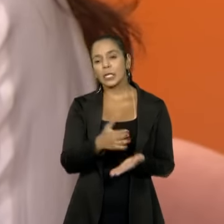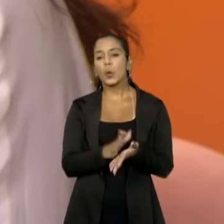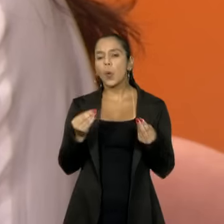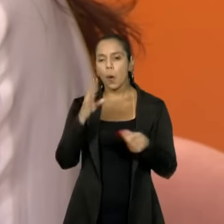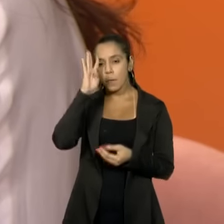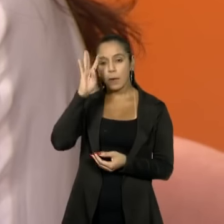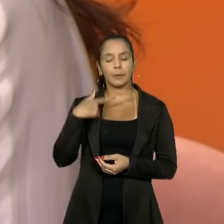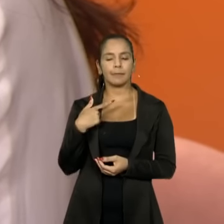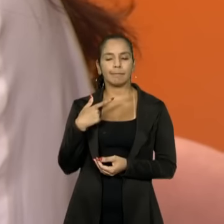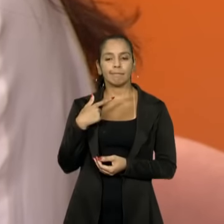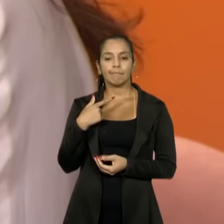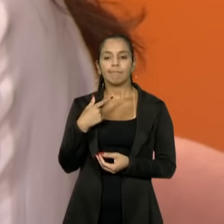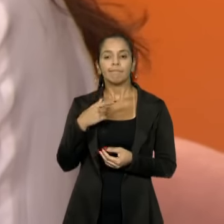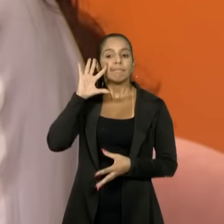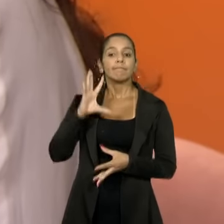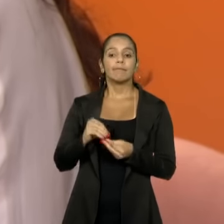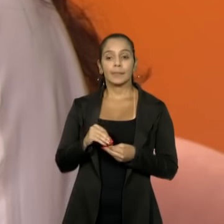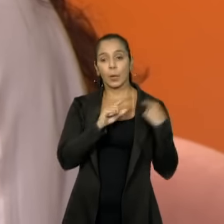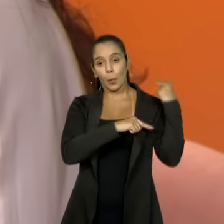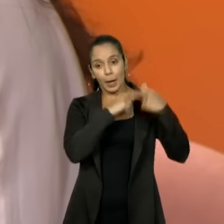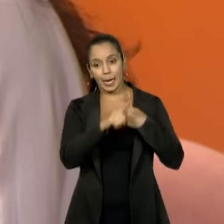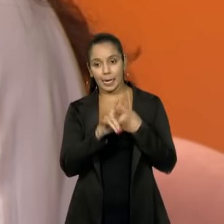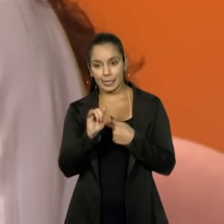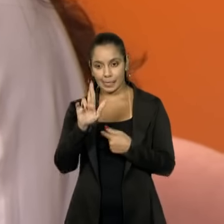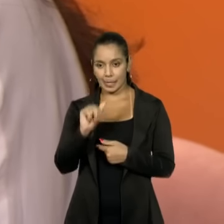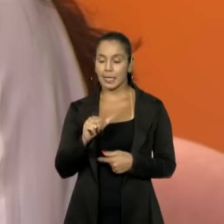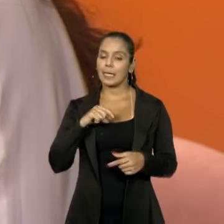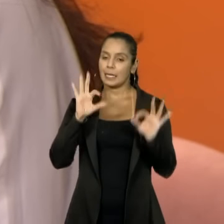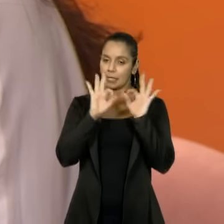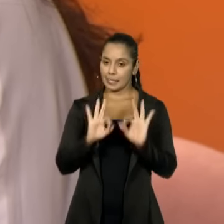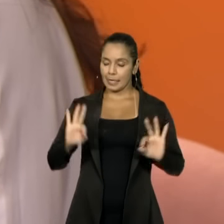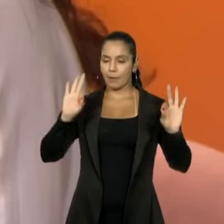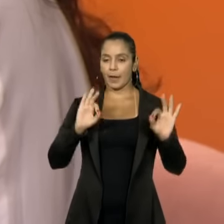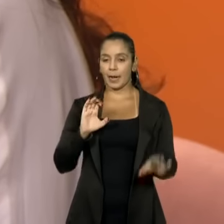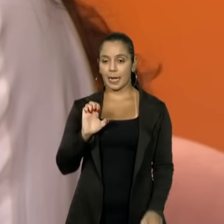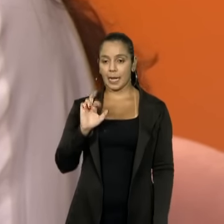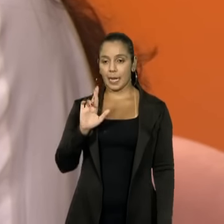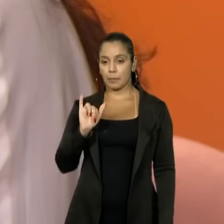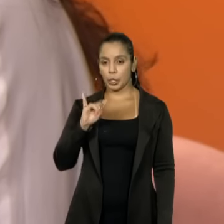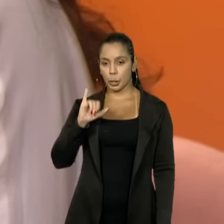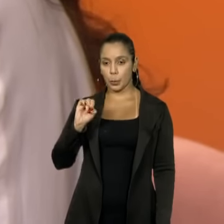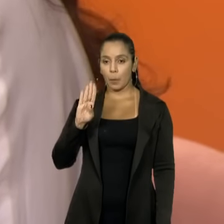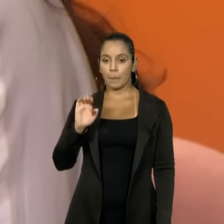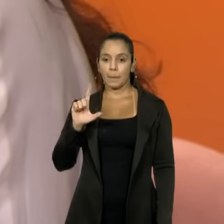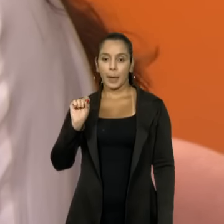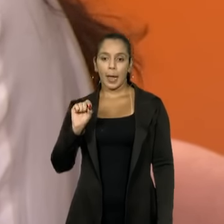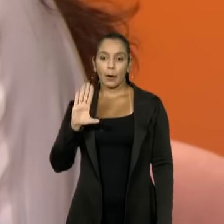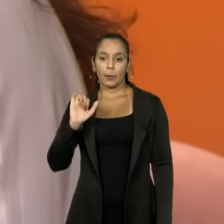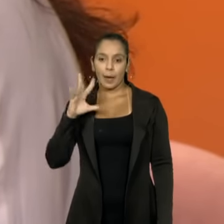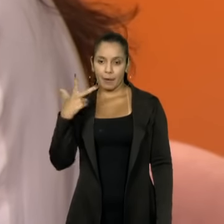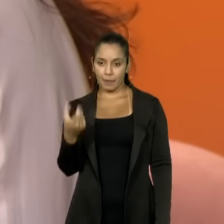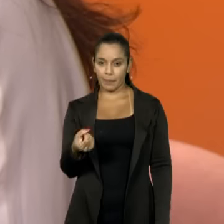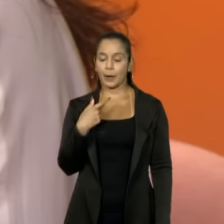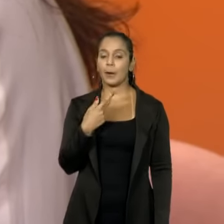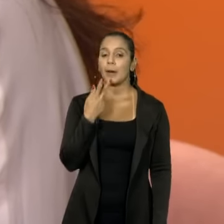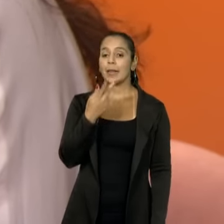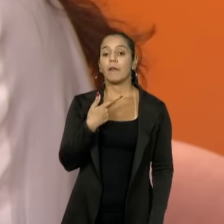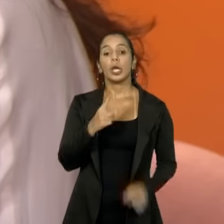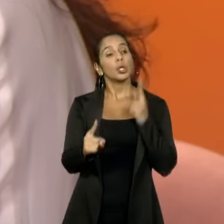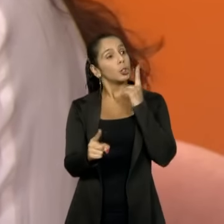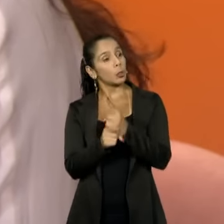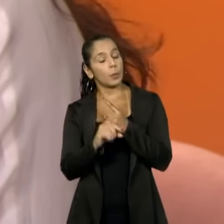que você diria que é o legado de Clara Nunes? Tem uma frase que eu gosto muito do Hermínio Belo de Carvalho, quando perguntavam para ele que ele tinha descoberto Clementina de